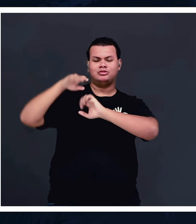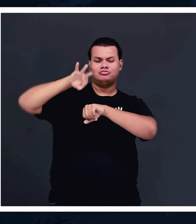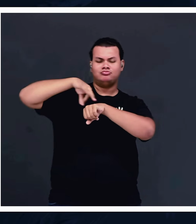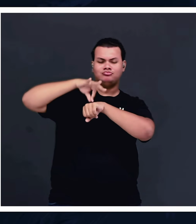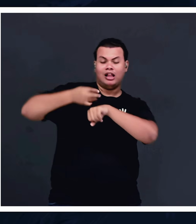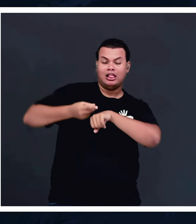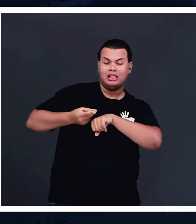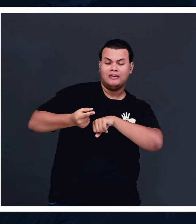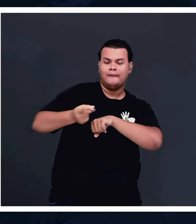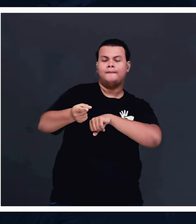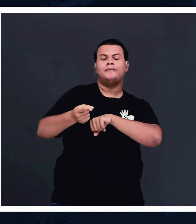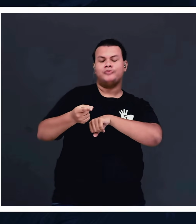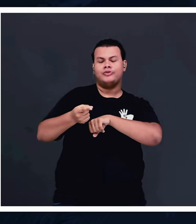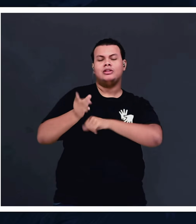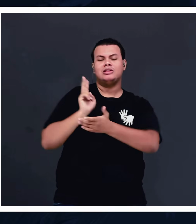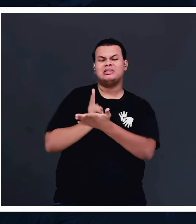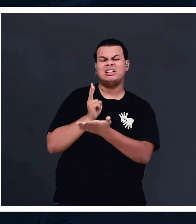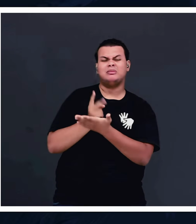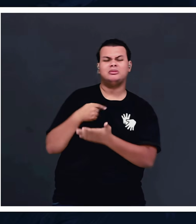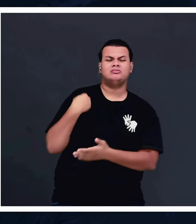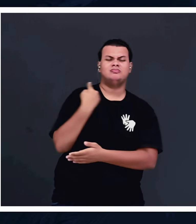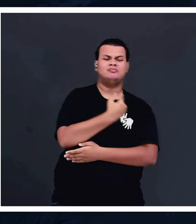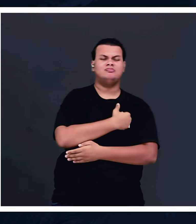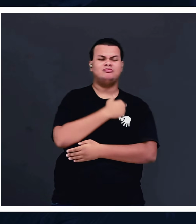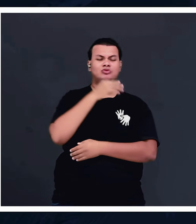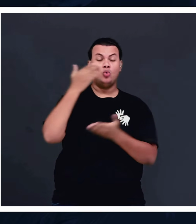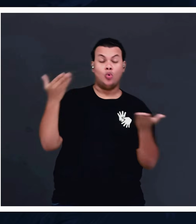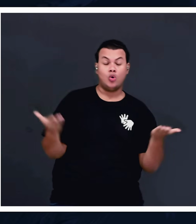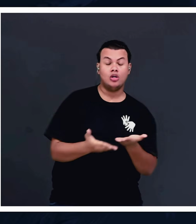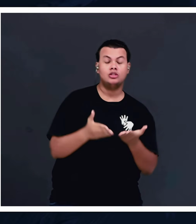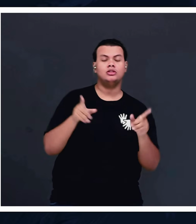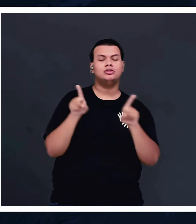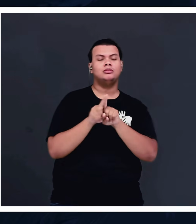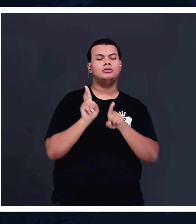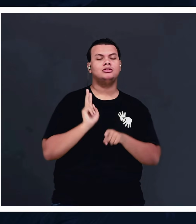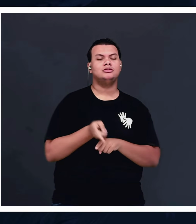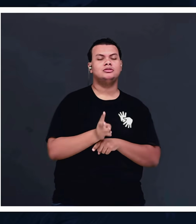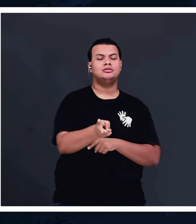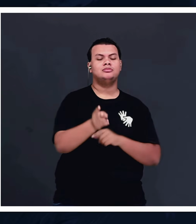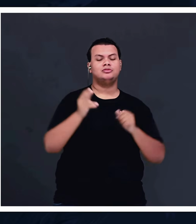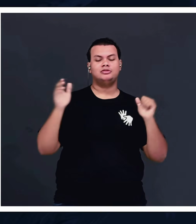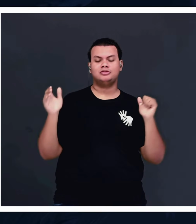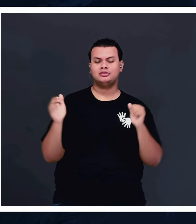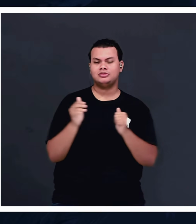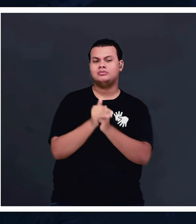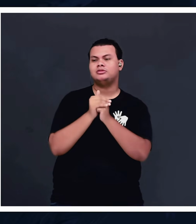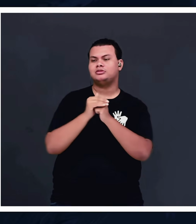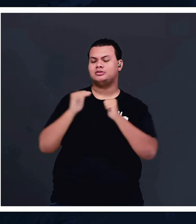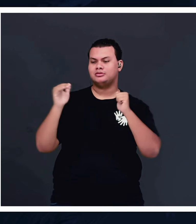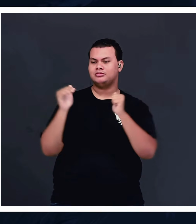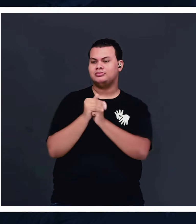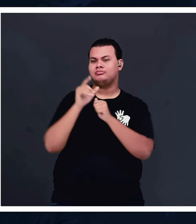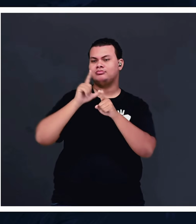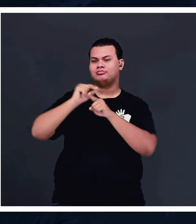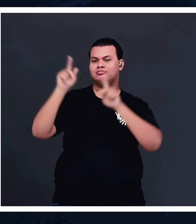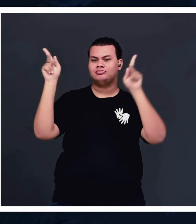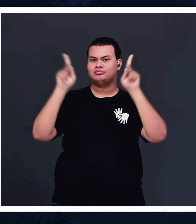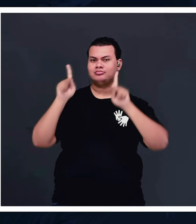e eterno Espírito Santo esteja com todos, hoje e para sempre. Amém